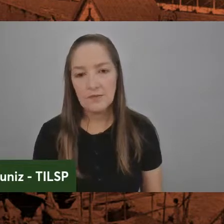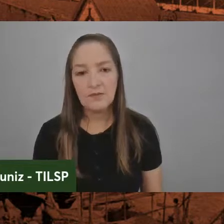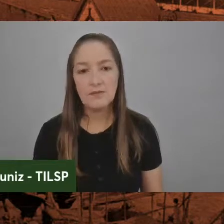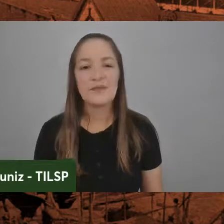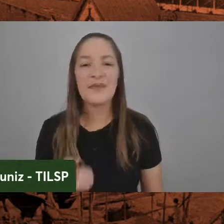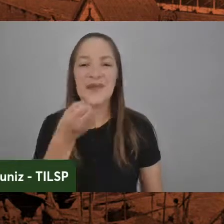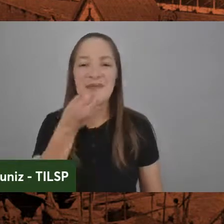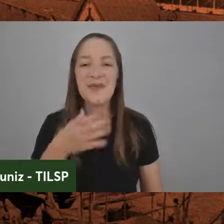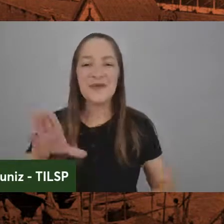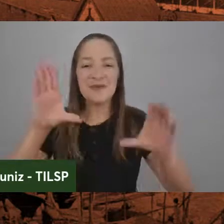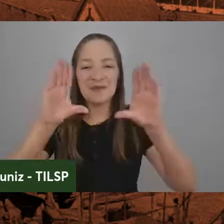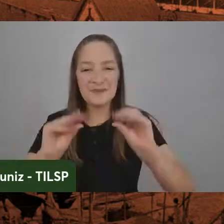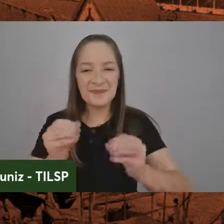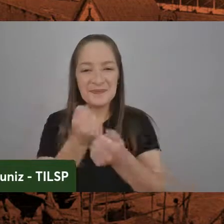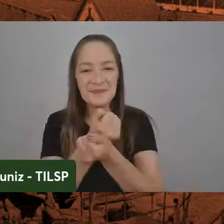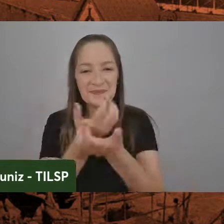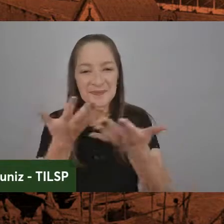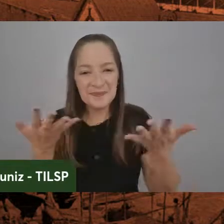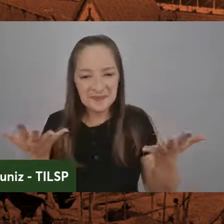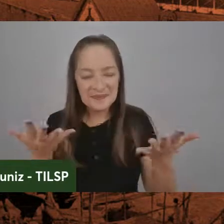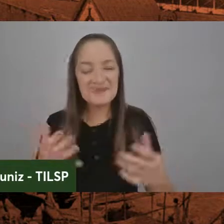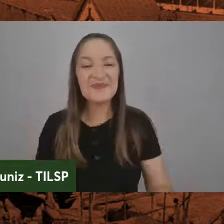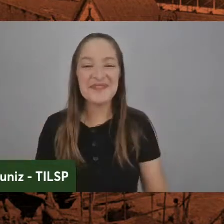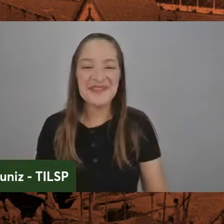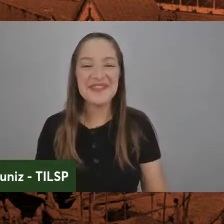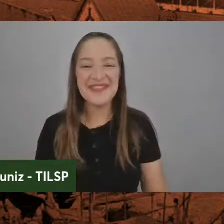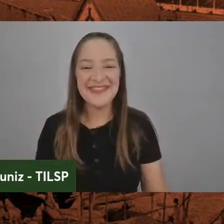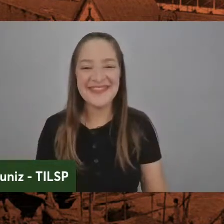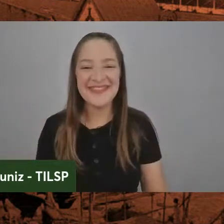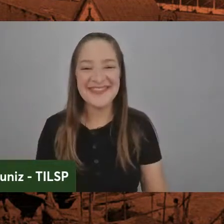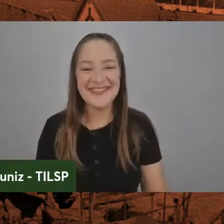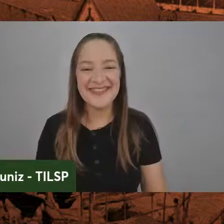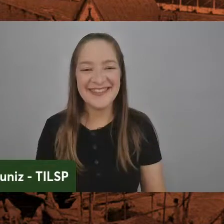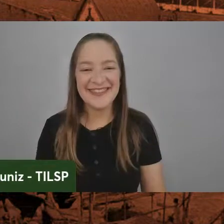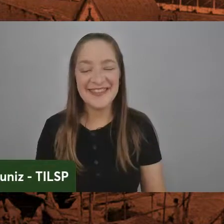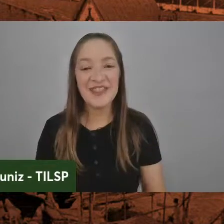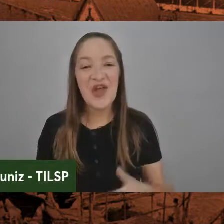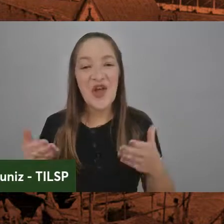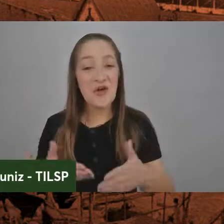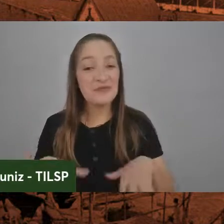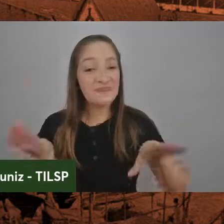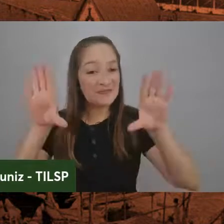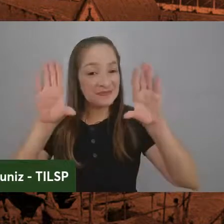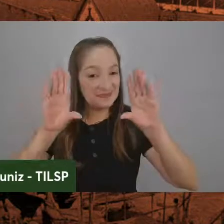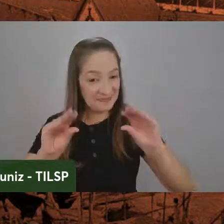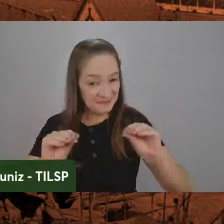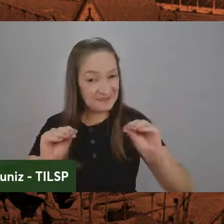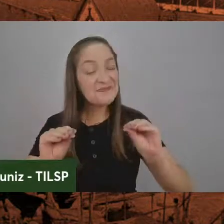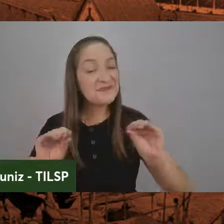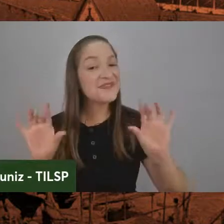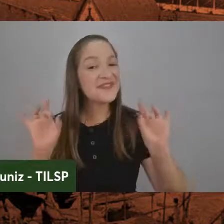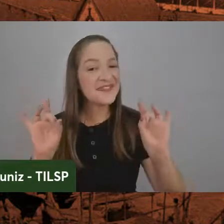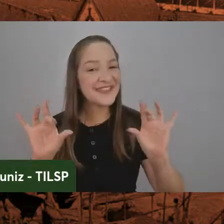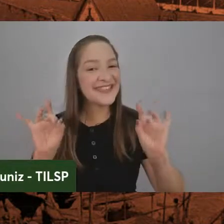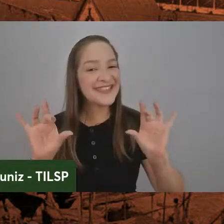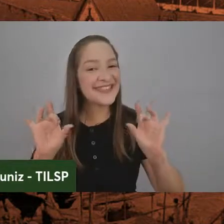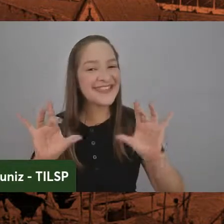Boa noite a todas, todos e todes. Hoje é uma noite bastante